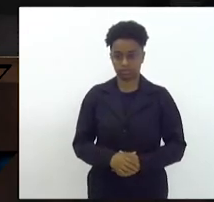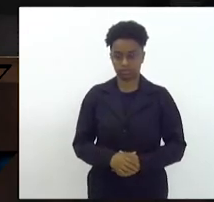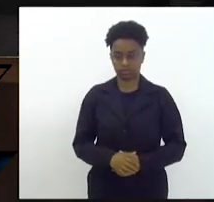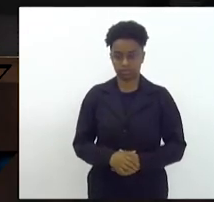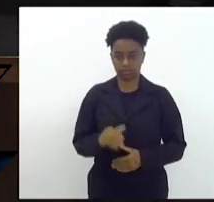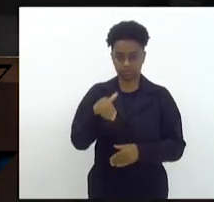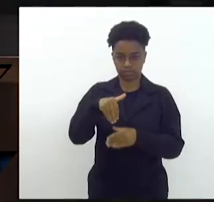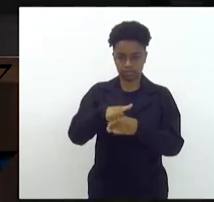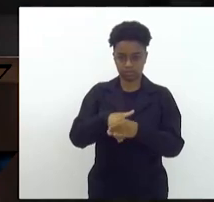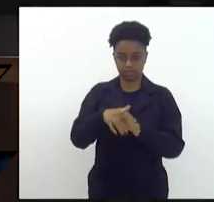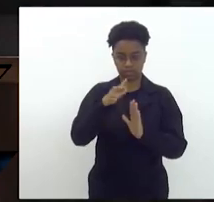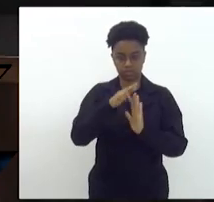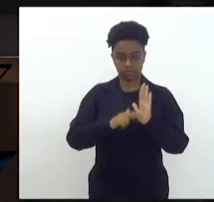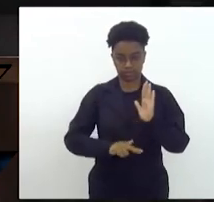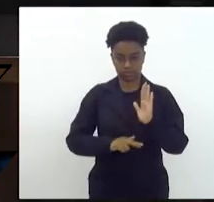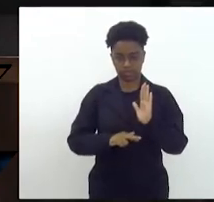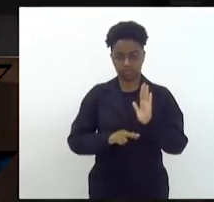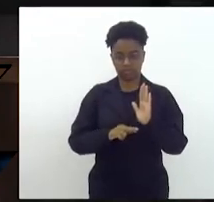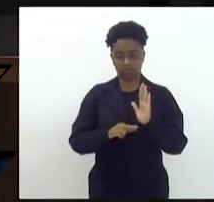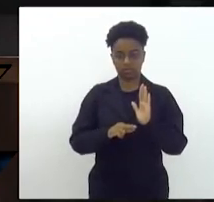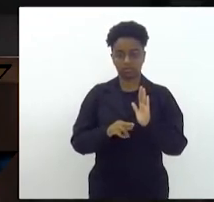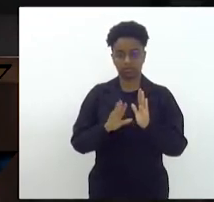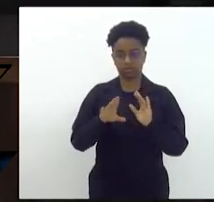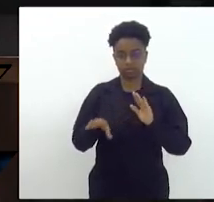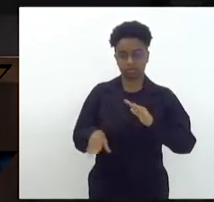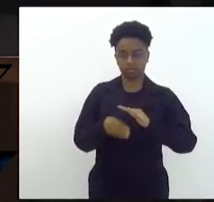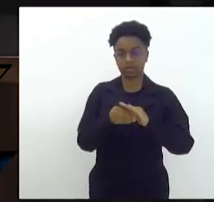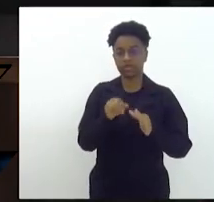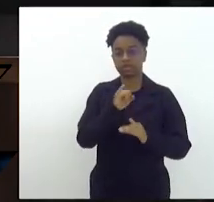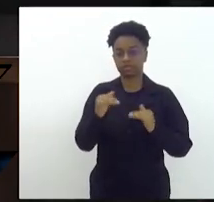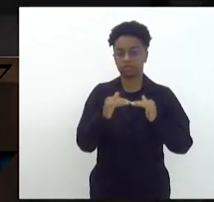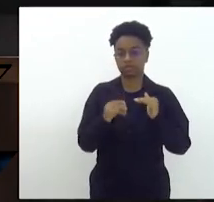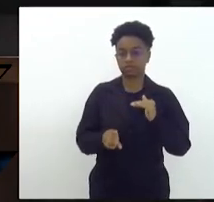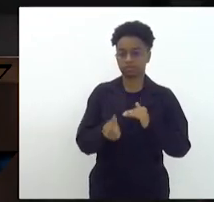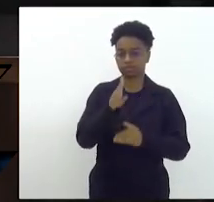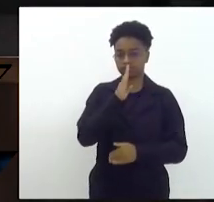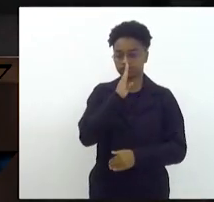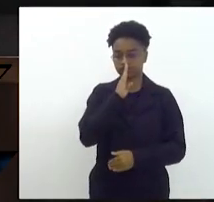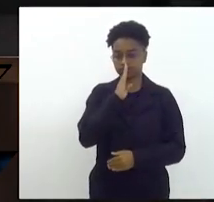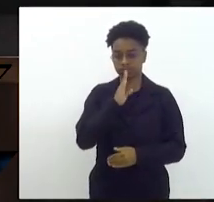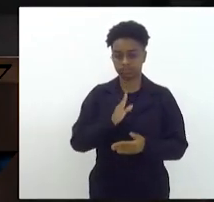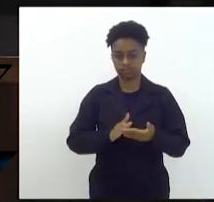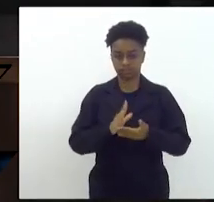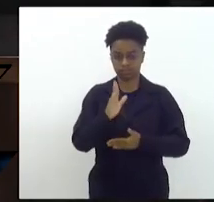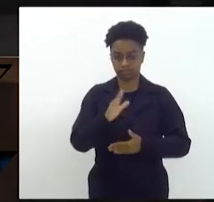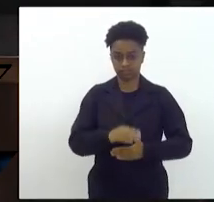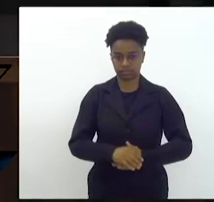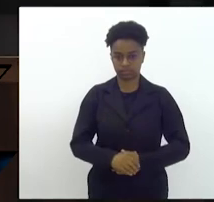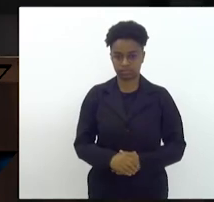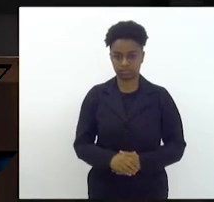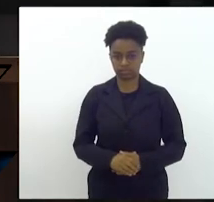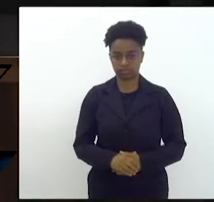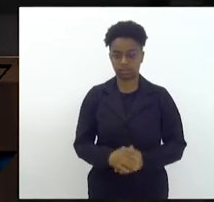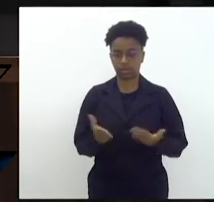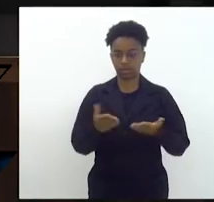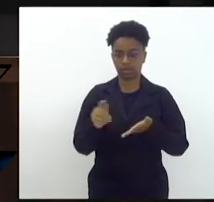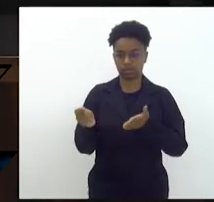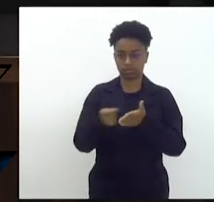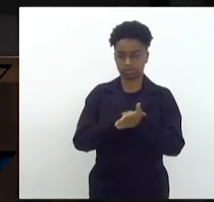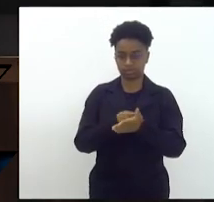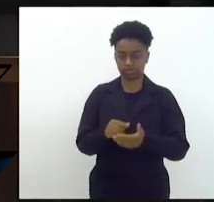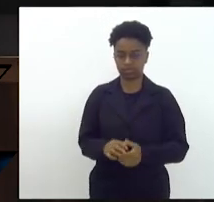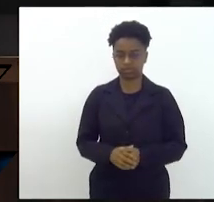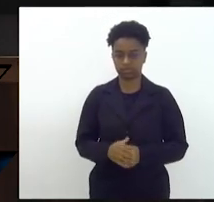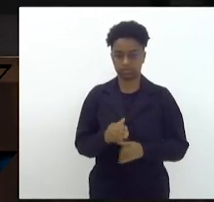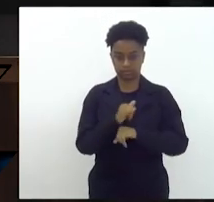em votação e redação do vencido assim emendada os senhores que a própria Manias Como estão aprovado vai autógrafo